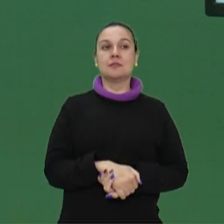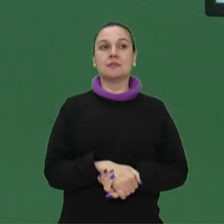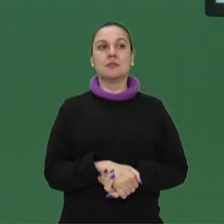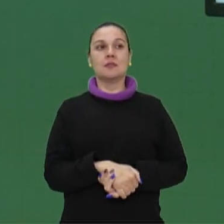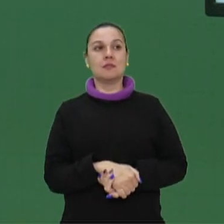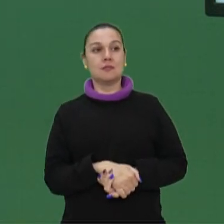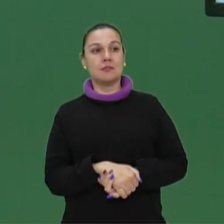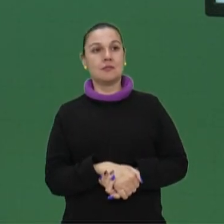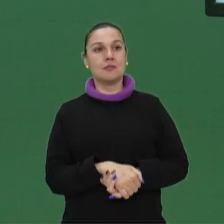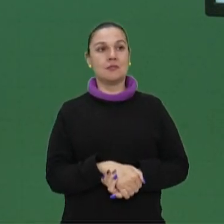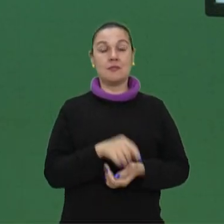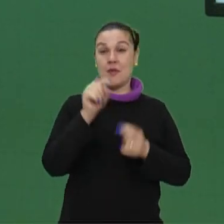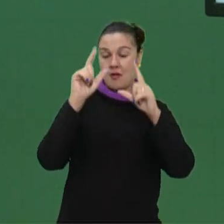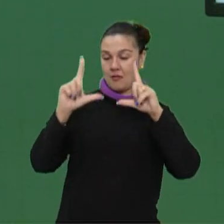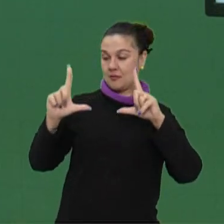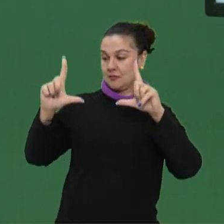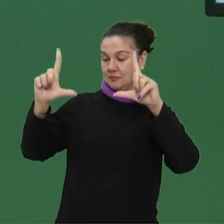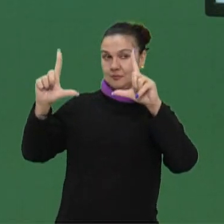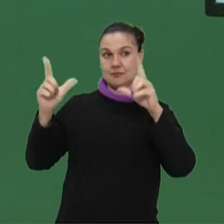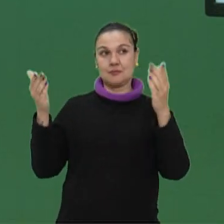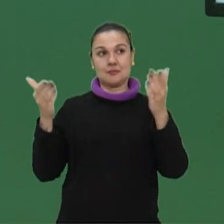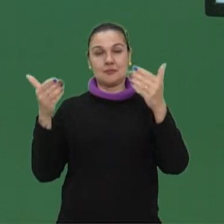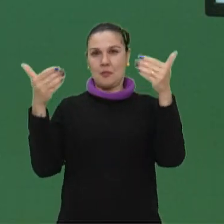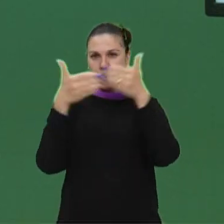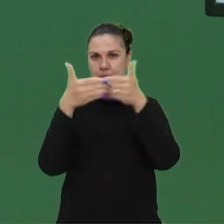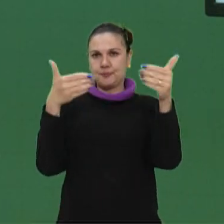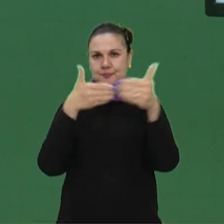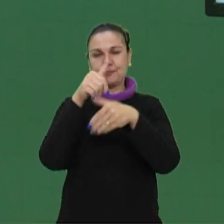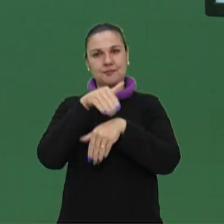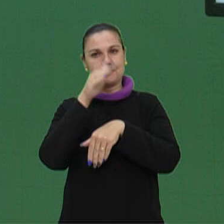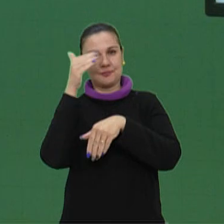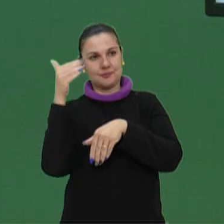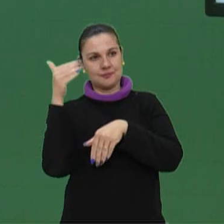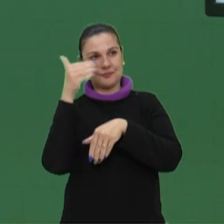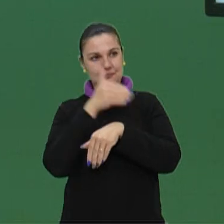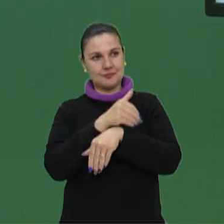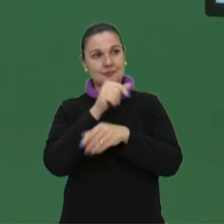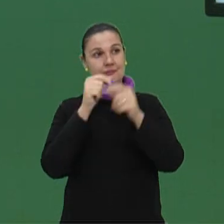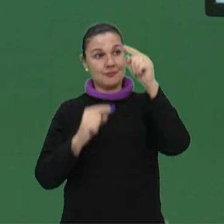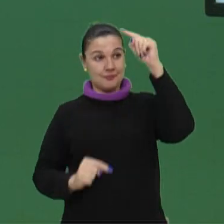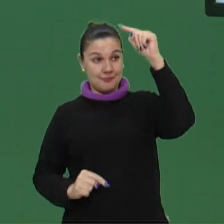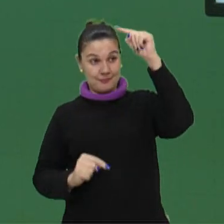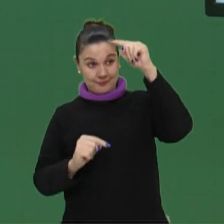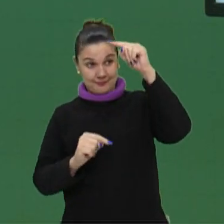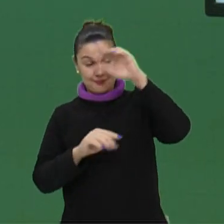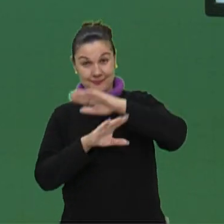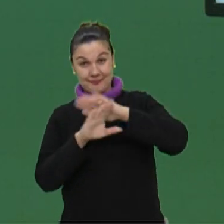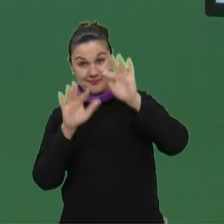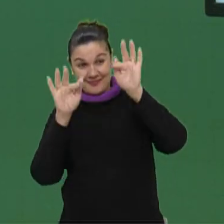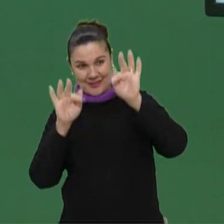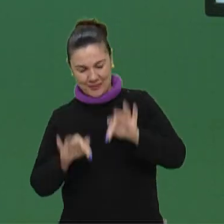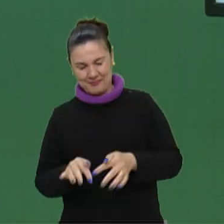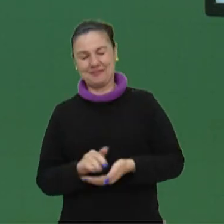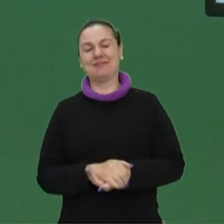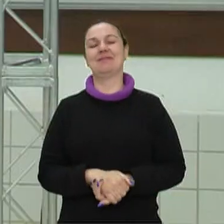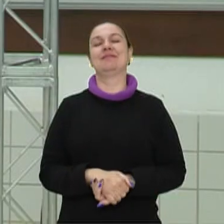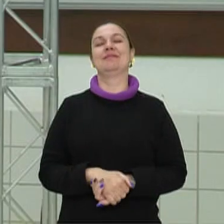ok? Mas isso a gente vai voltar ali fazendo no slide, tá? Porque aqui já o nosso espaço acabou,